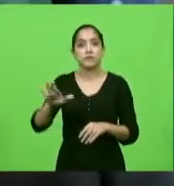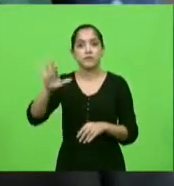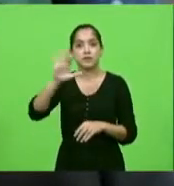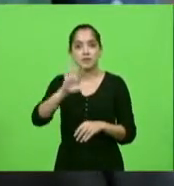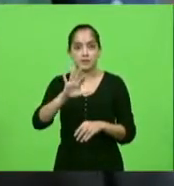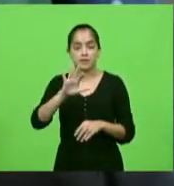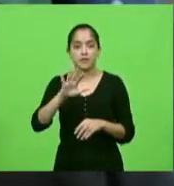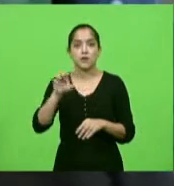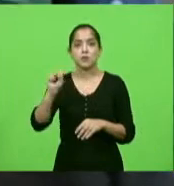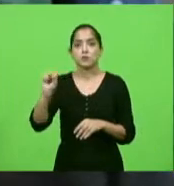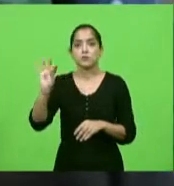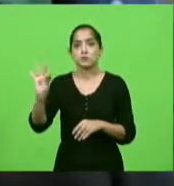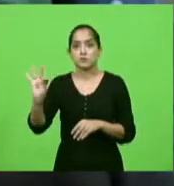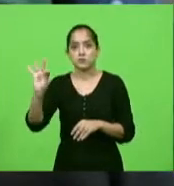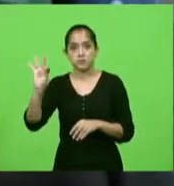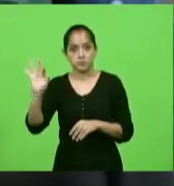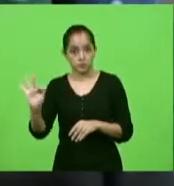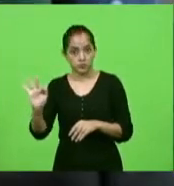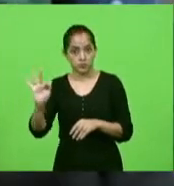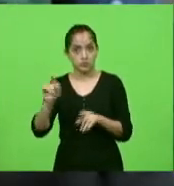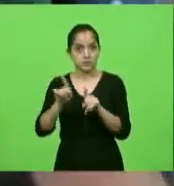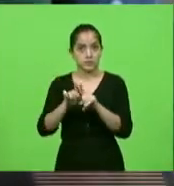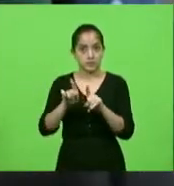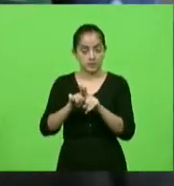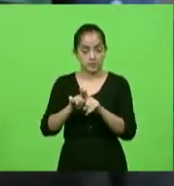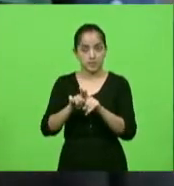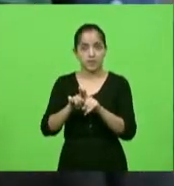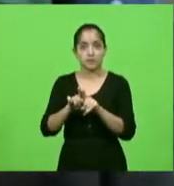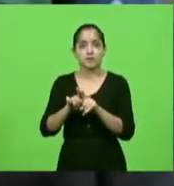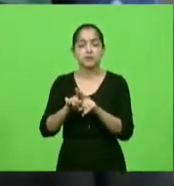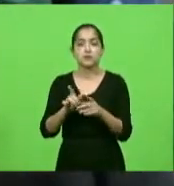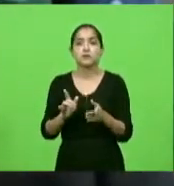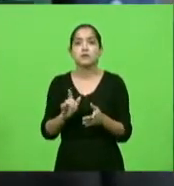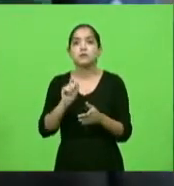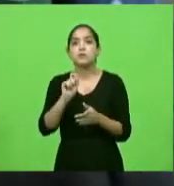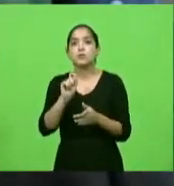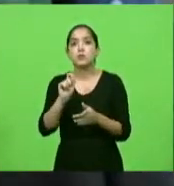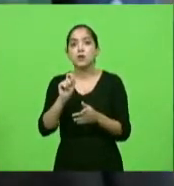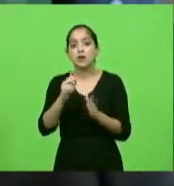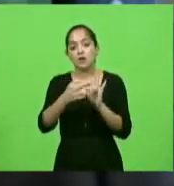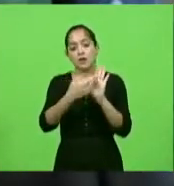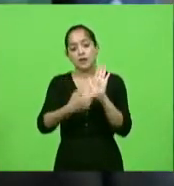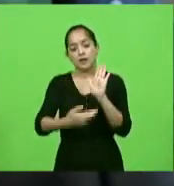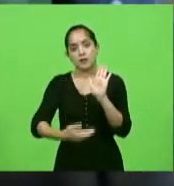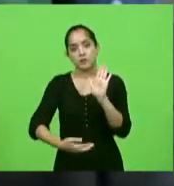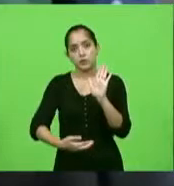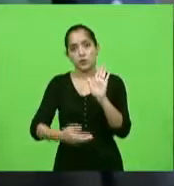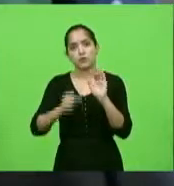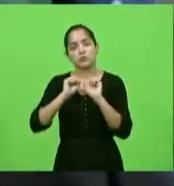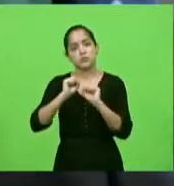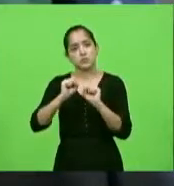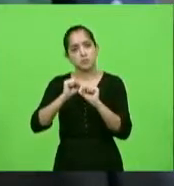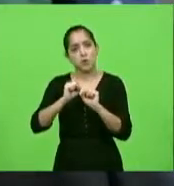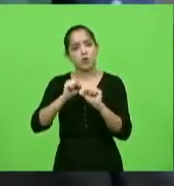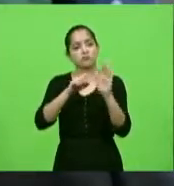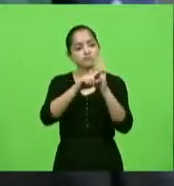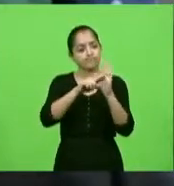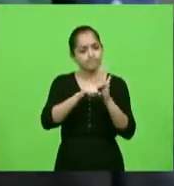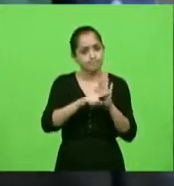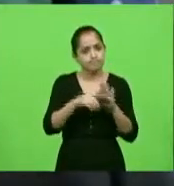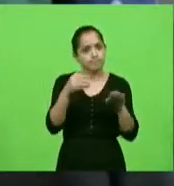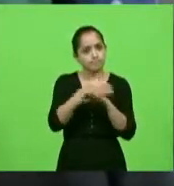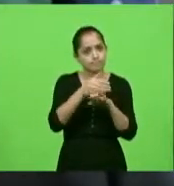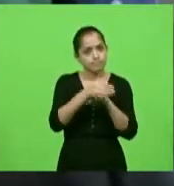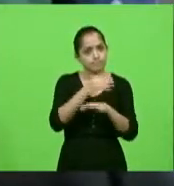Tribunal Superior Tribunal de Justiça, do Superior Tribunal de Justiça. Tal relatório, que pode ser pesquisado na internet